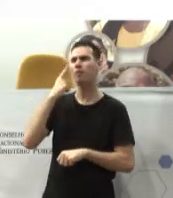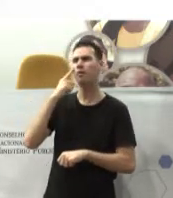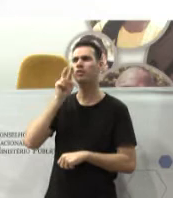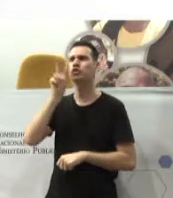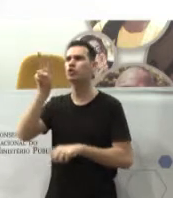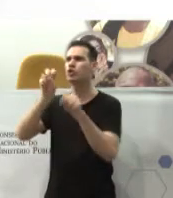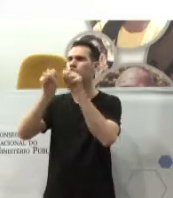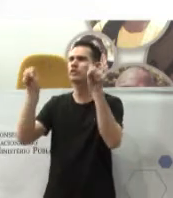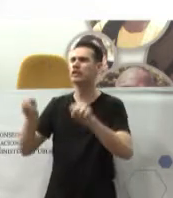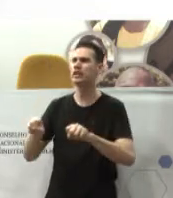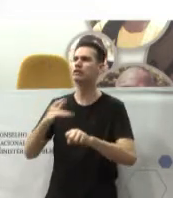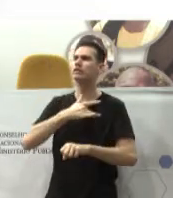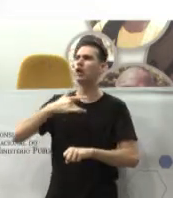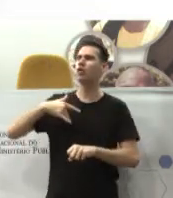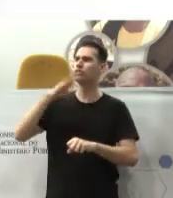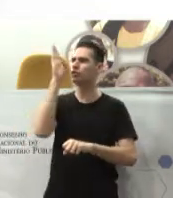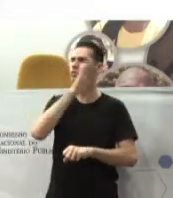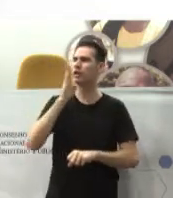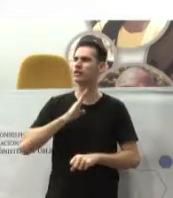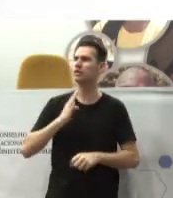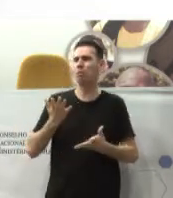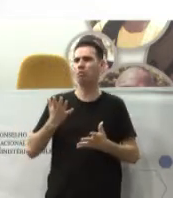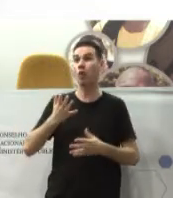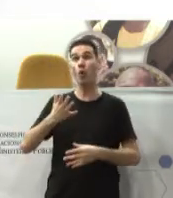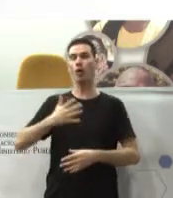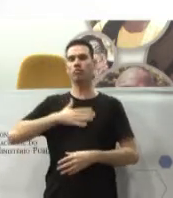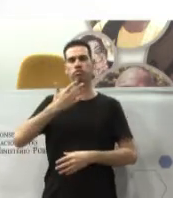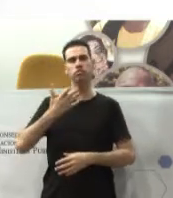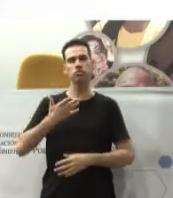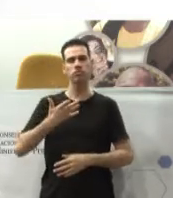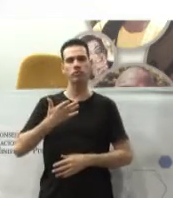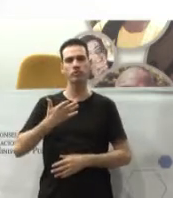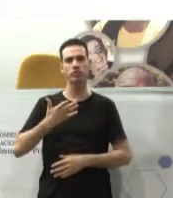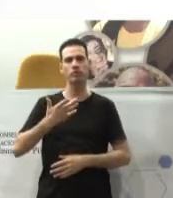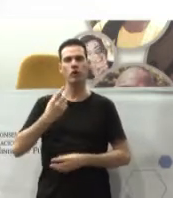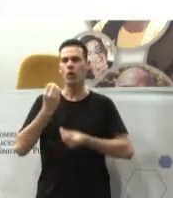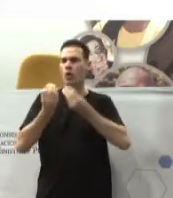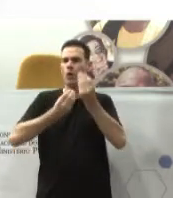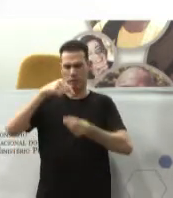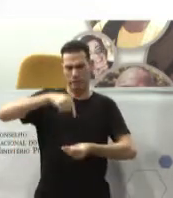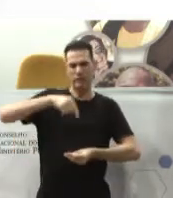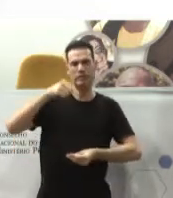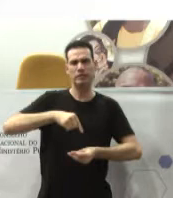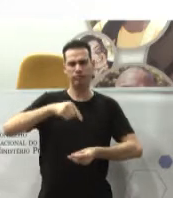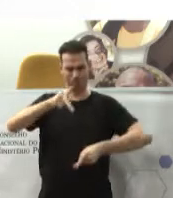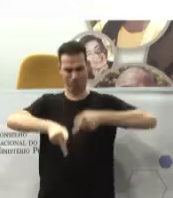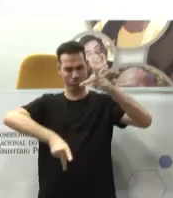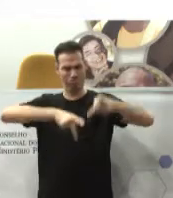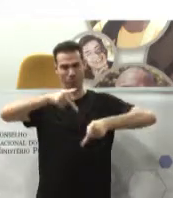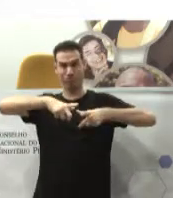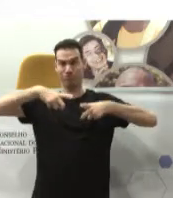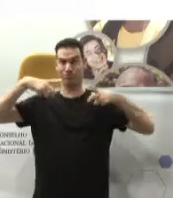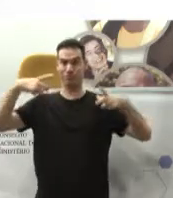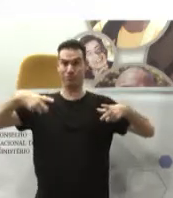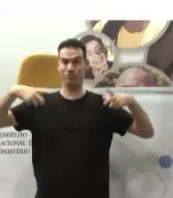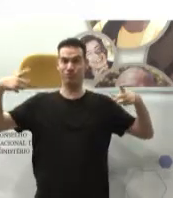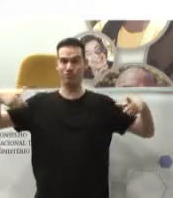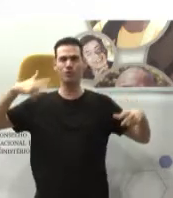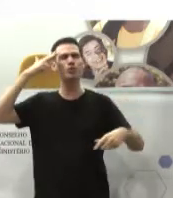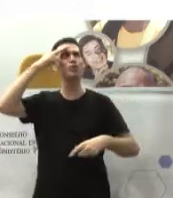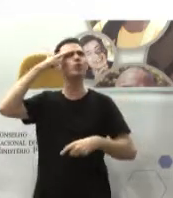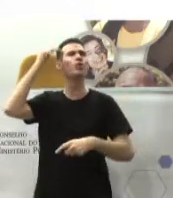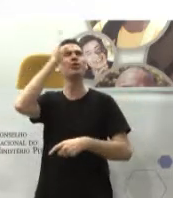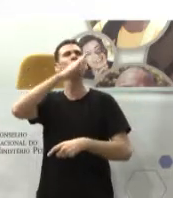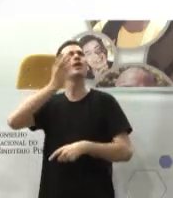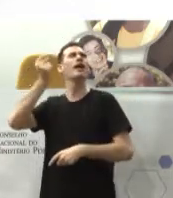sistema de saúde do Brasil? Eu fiz esse levantamento e fiquei surpreso. Como nossa população cresceu. Olha o sonho brasileiro de